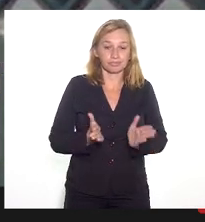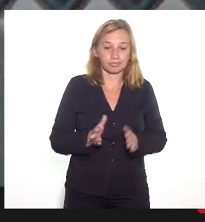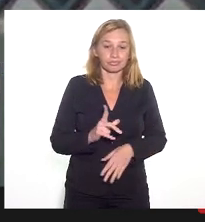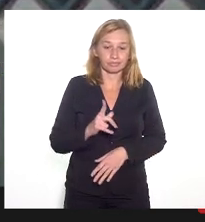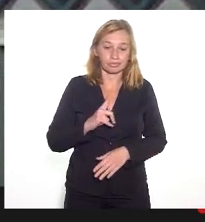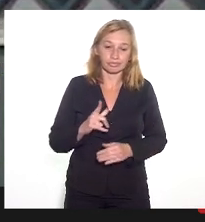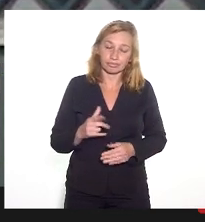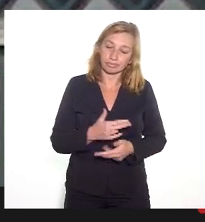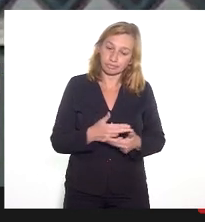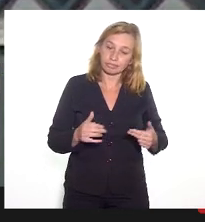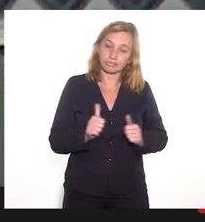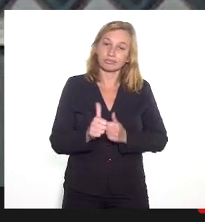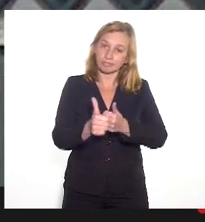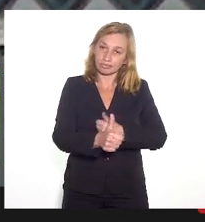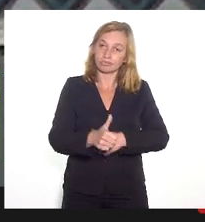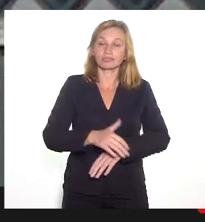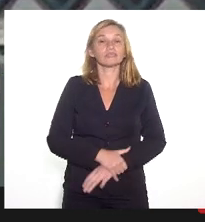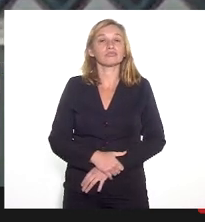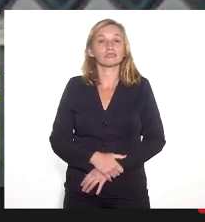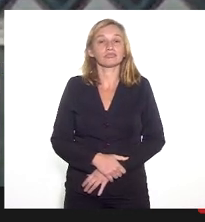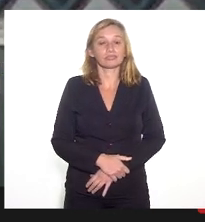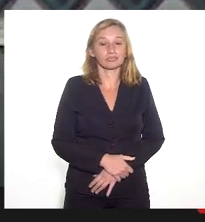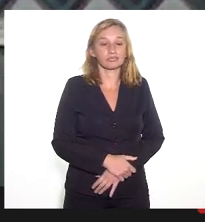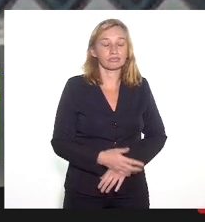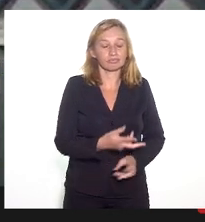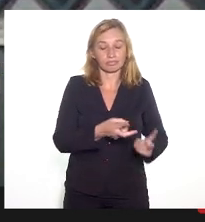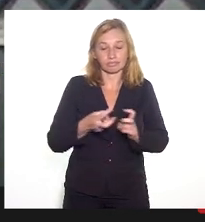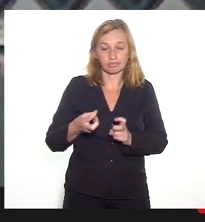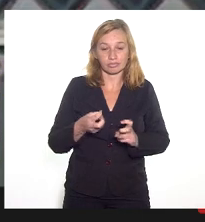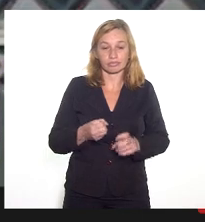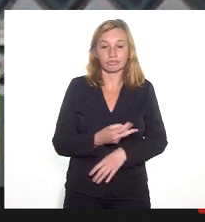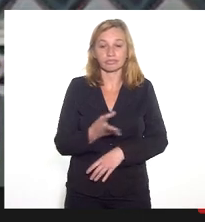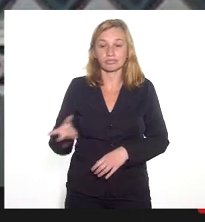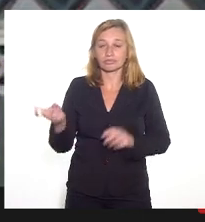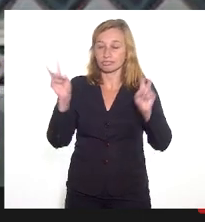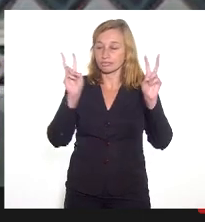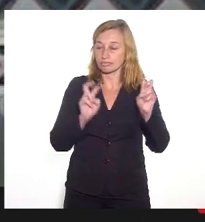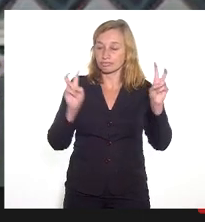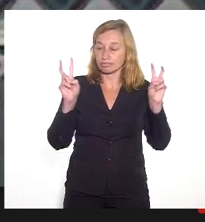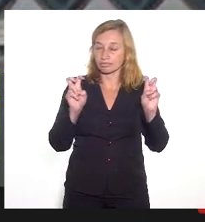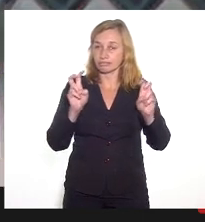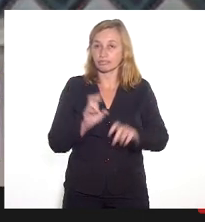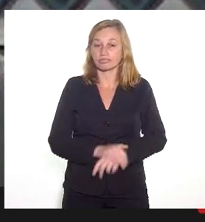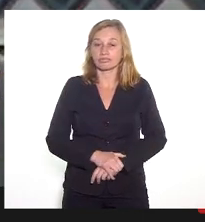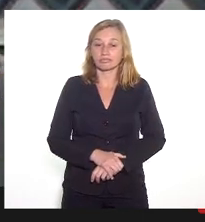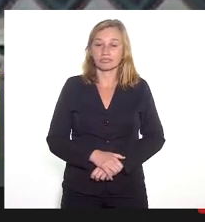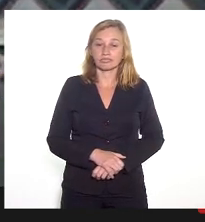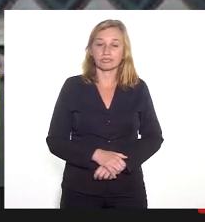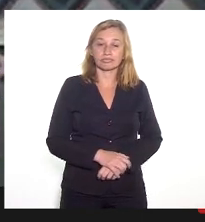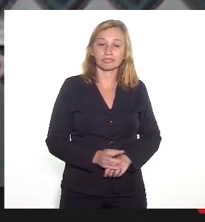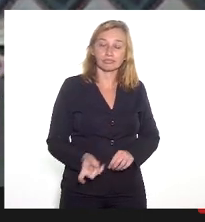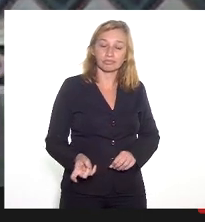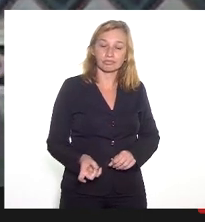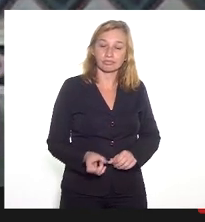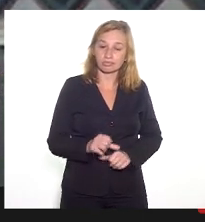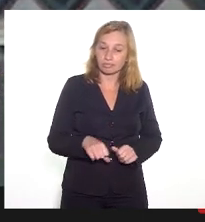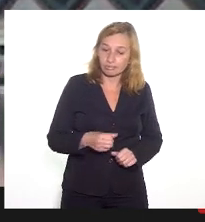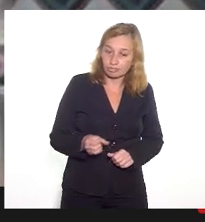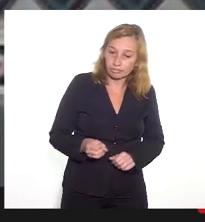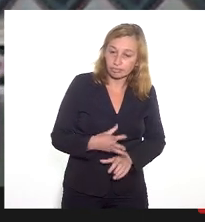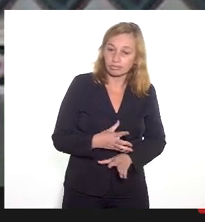muitos enfrentamentos a fazer e a gente percebe o quanto esse tema ele se reatualiza, né? O quanto